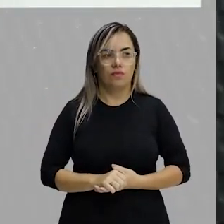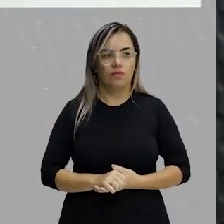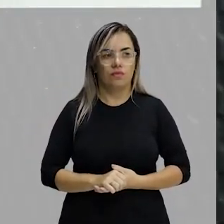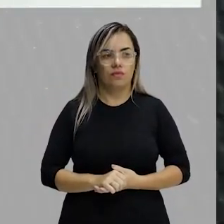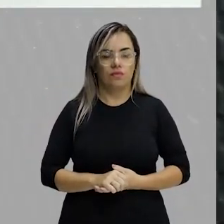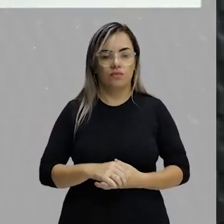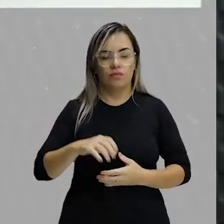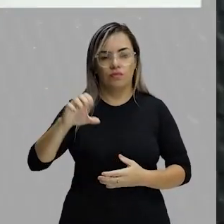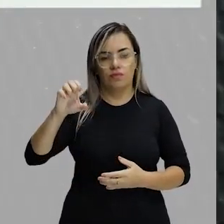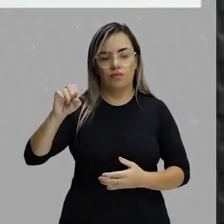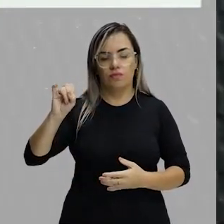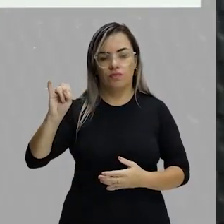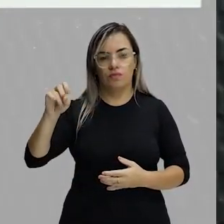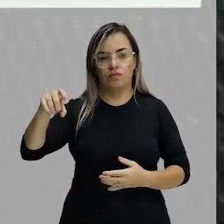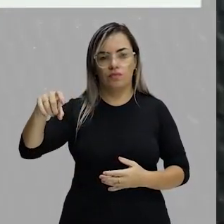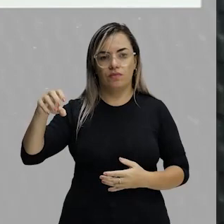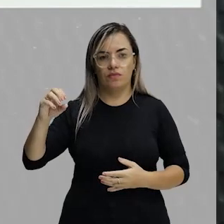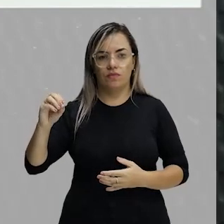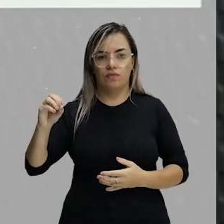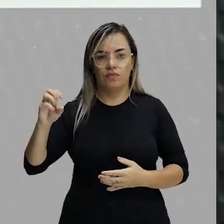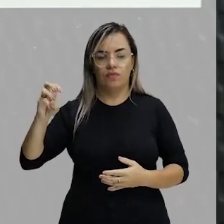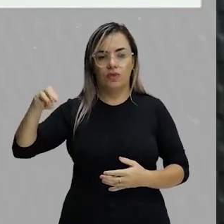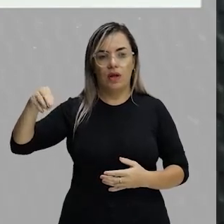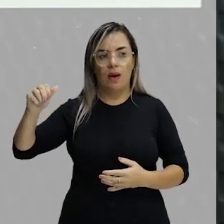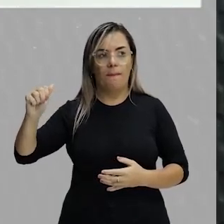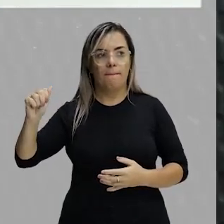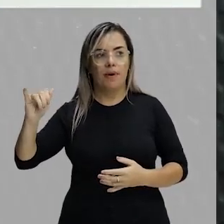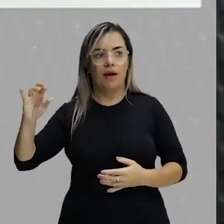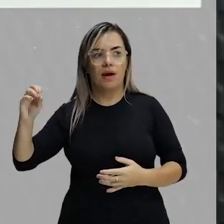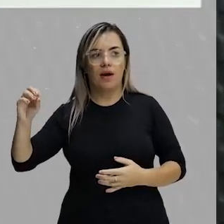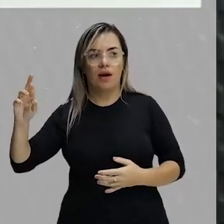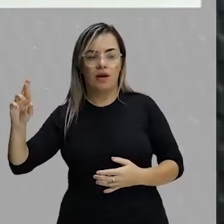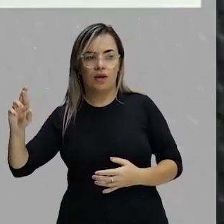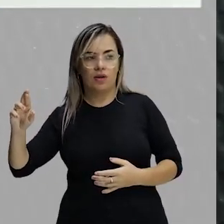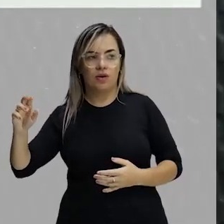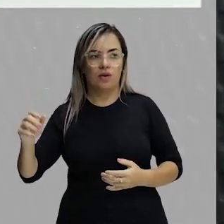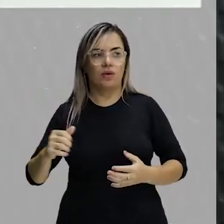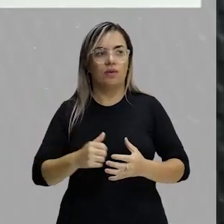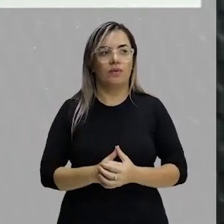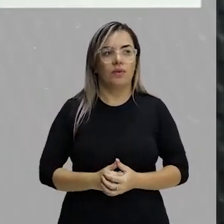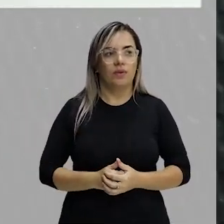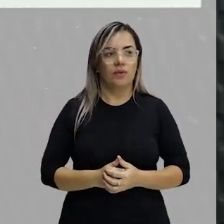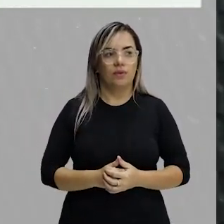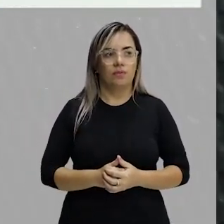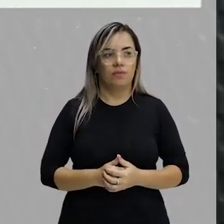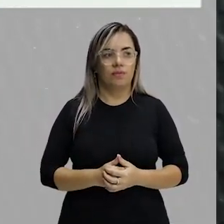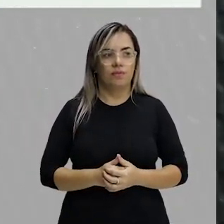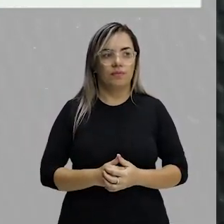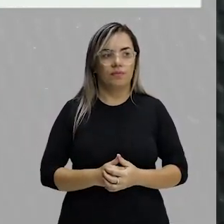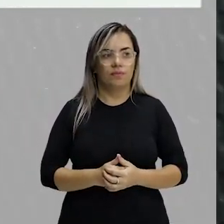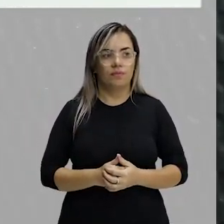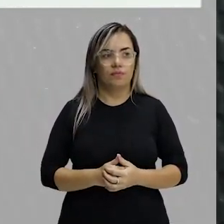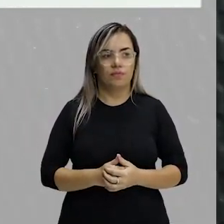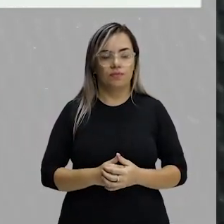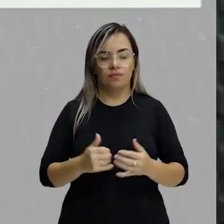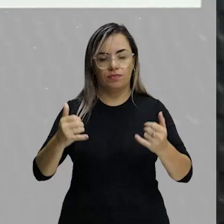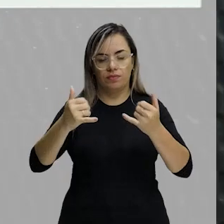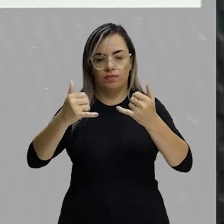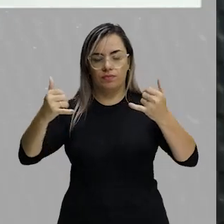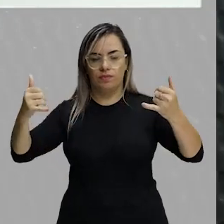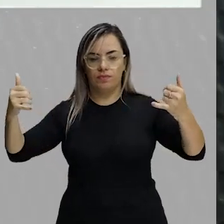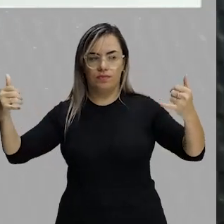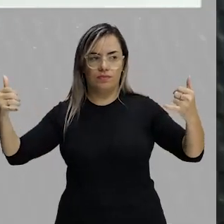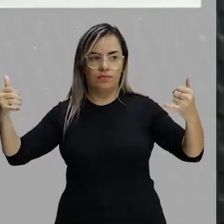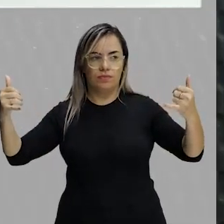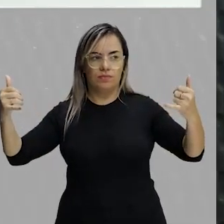eixo maior, ele é paralelo ao eixo y. Tá? Quando o meu eixo maior é paralelo ao